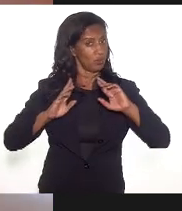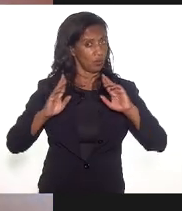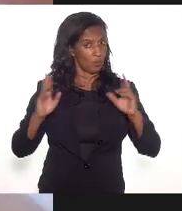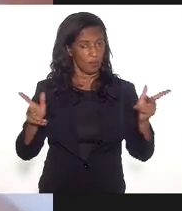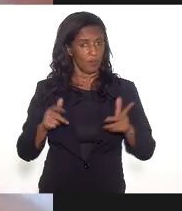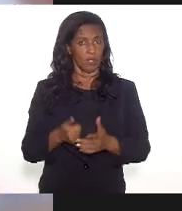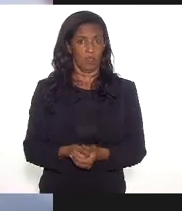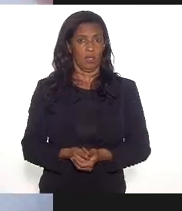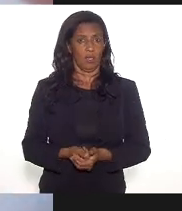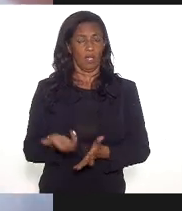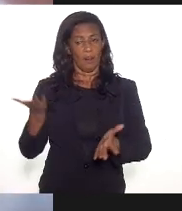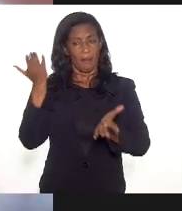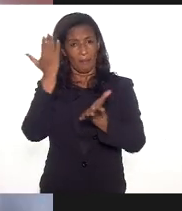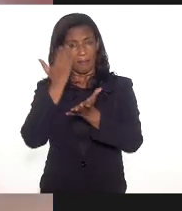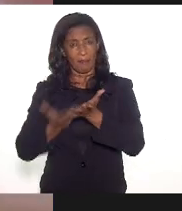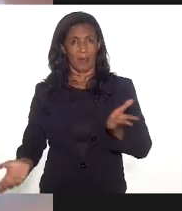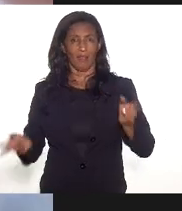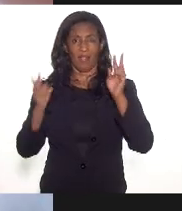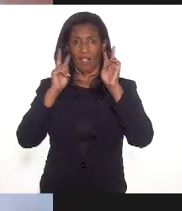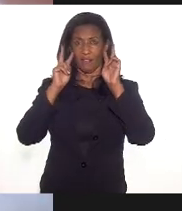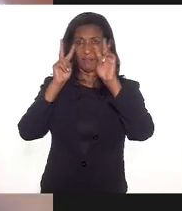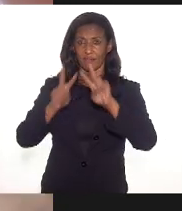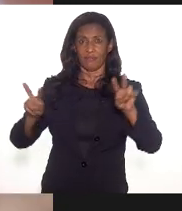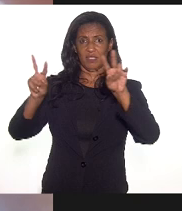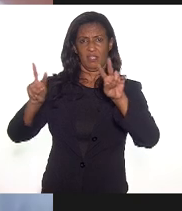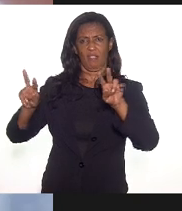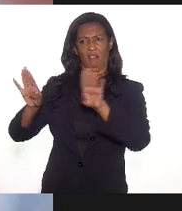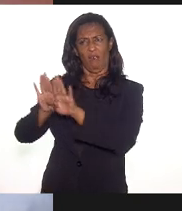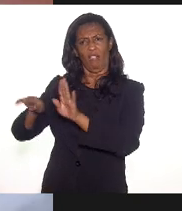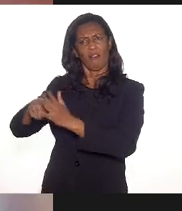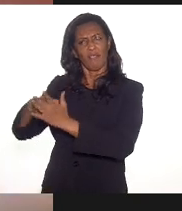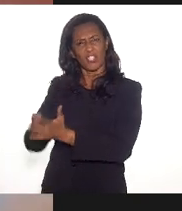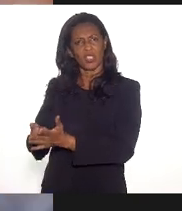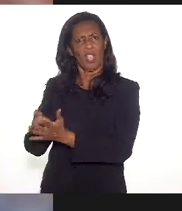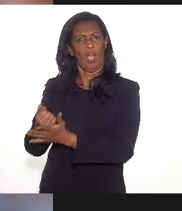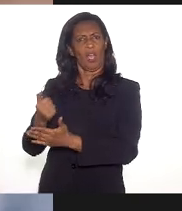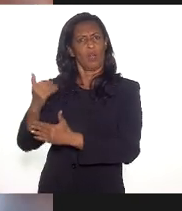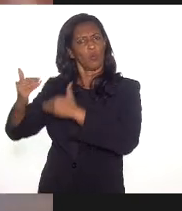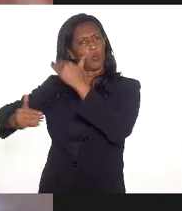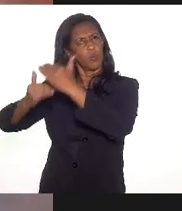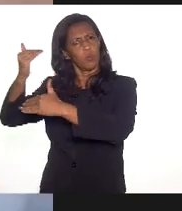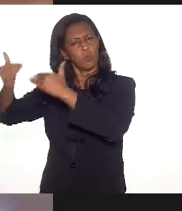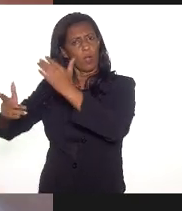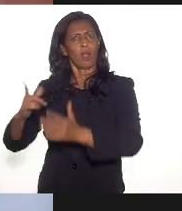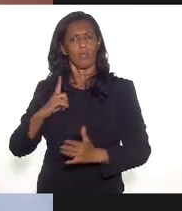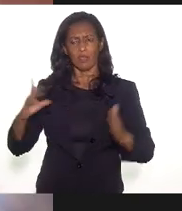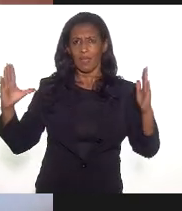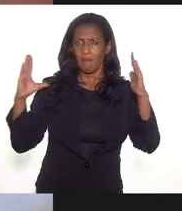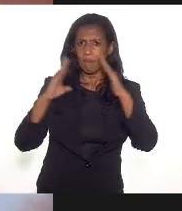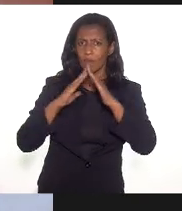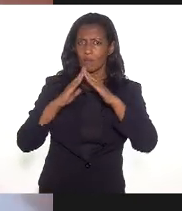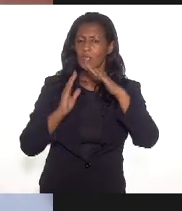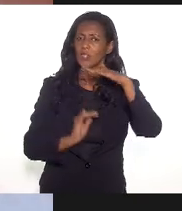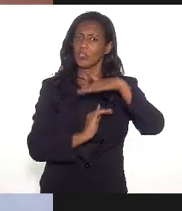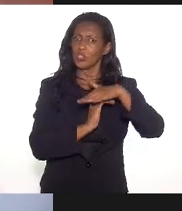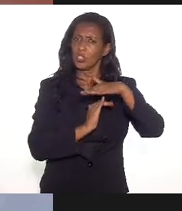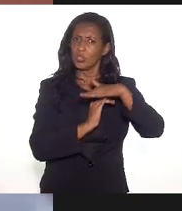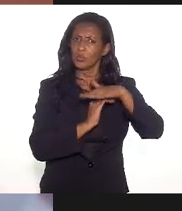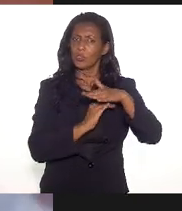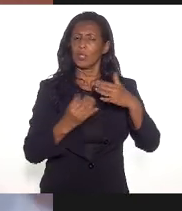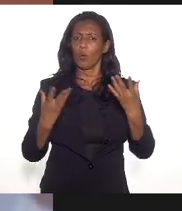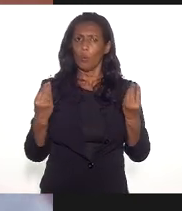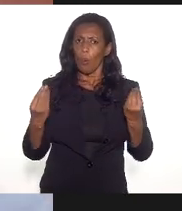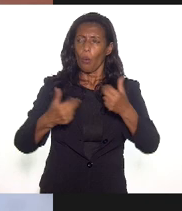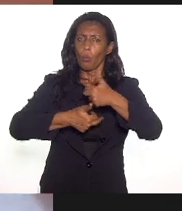querer anarquizar, fechar, não deixar progredir, porque tem casas com muita